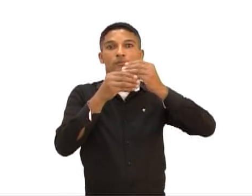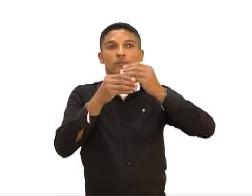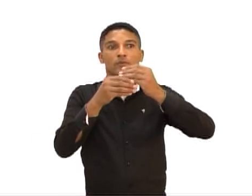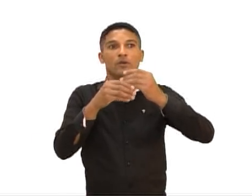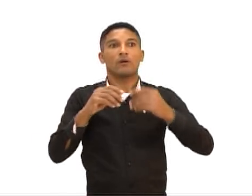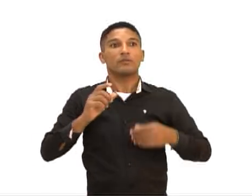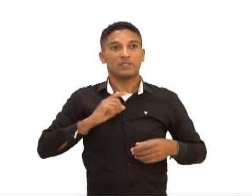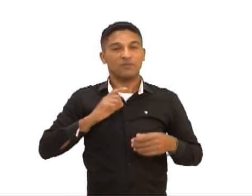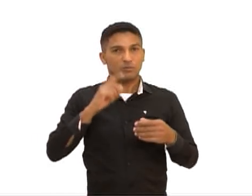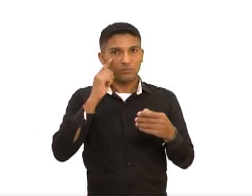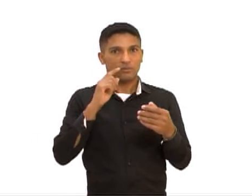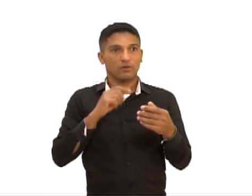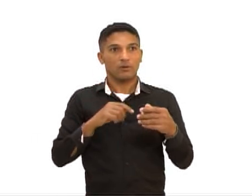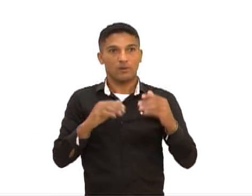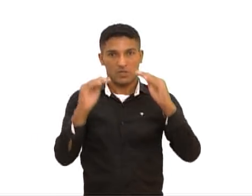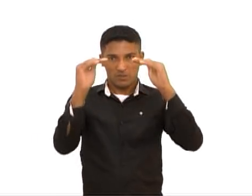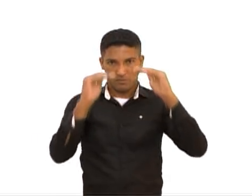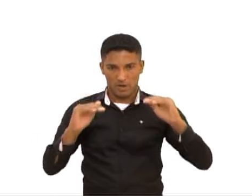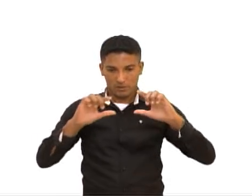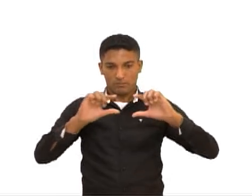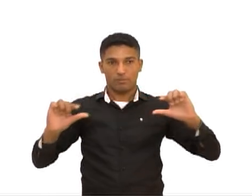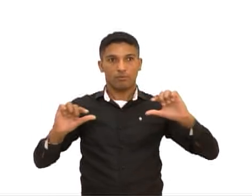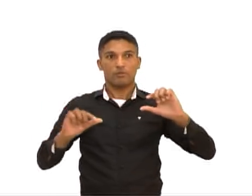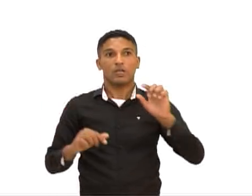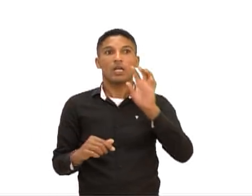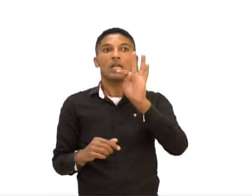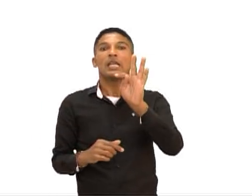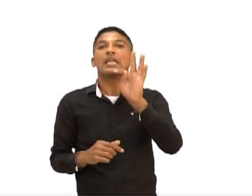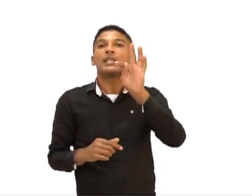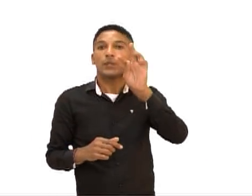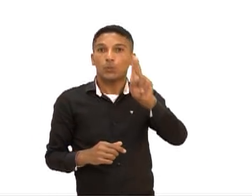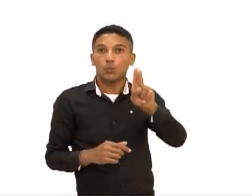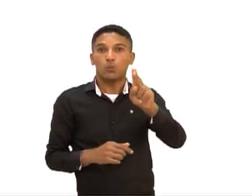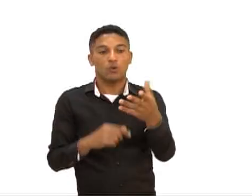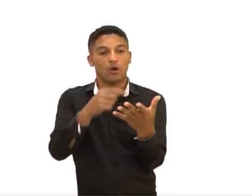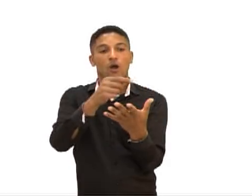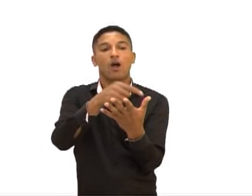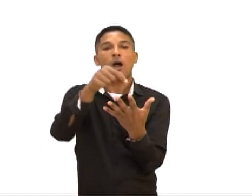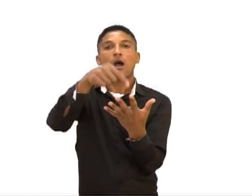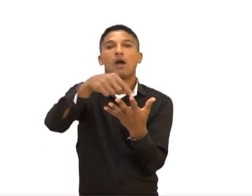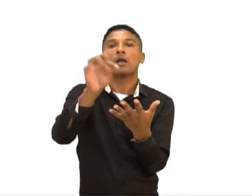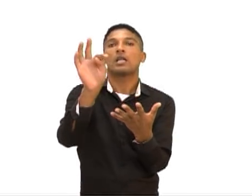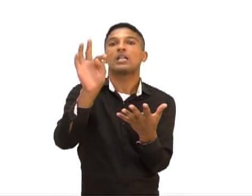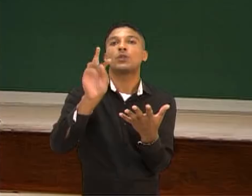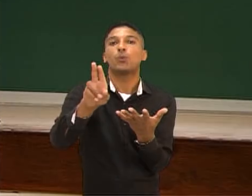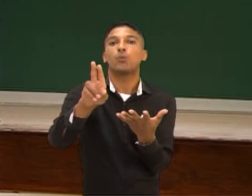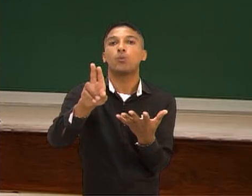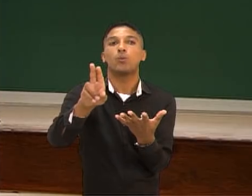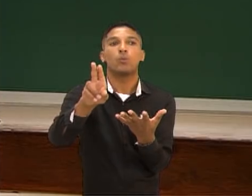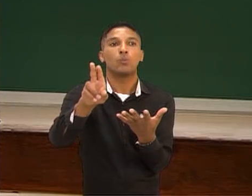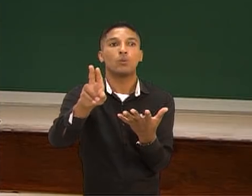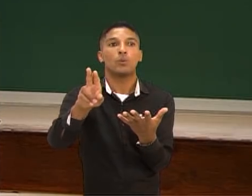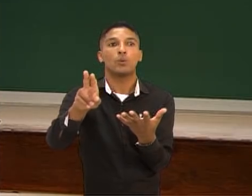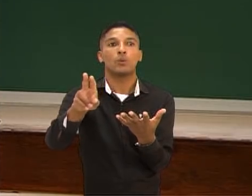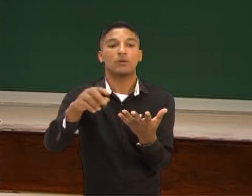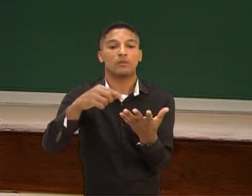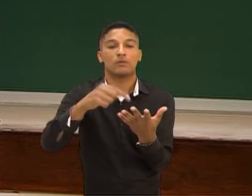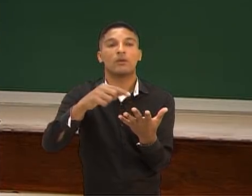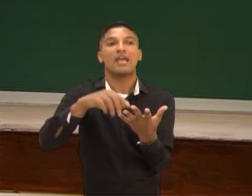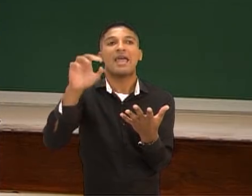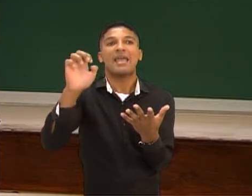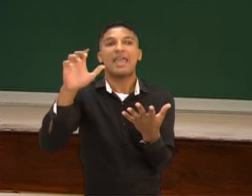esses pronomes que vocês utilizarão para preencher as lacunas, né, que são as palavras que estão faltando para compor esse